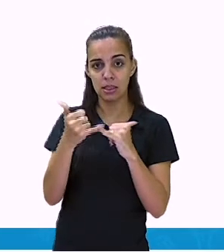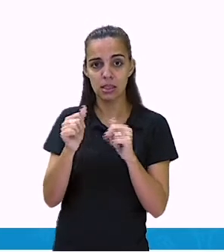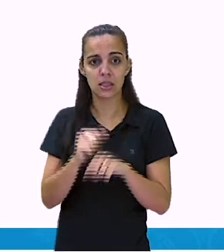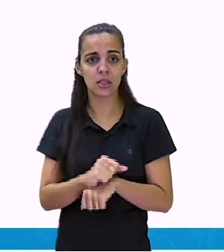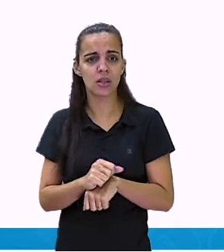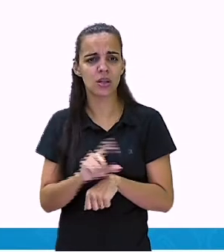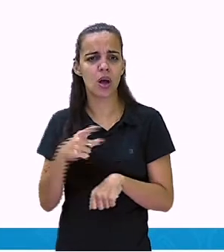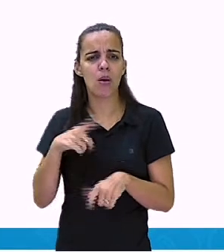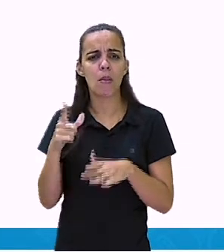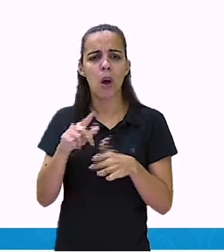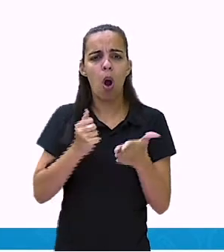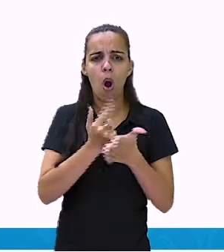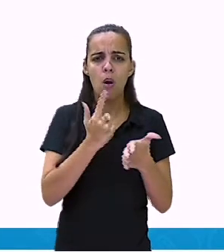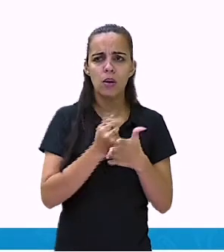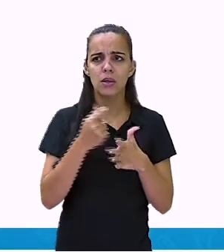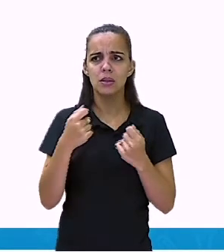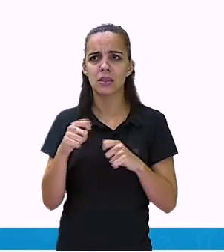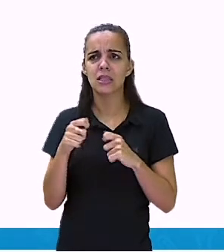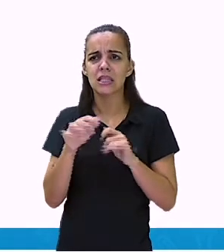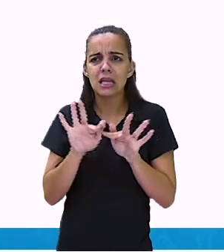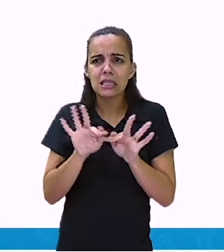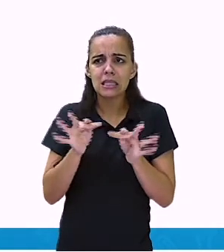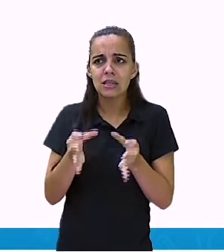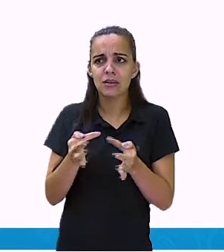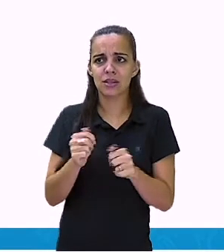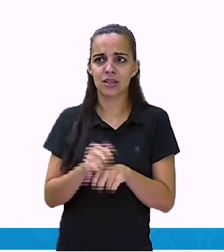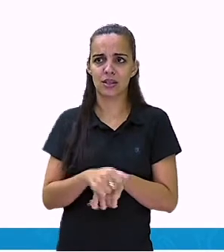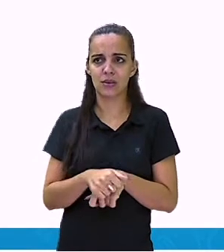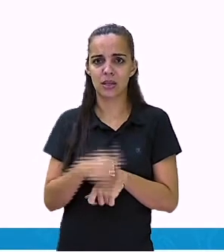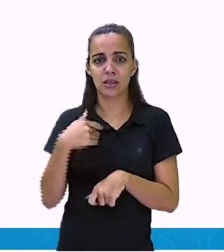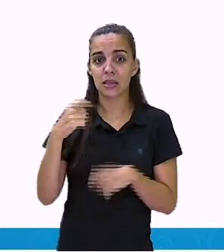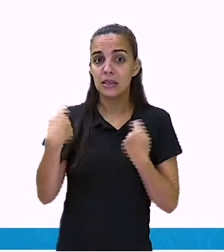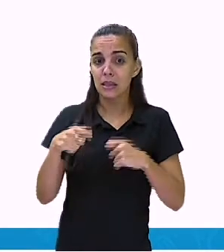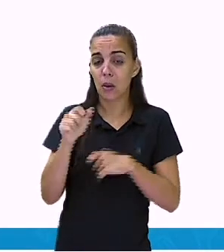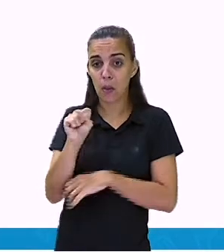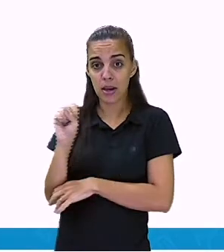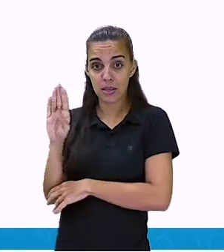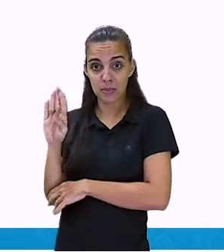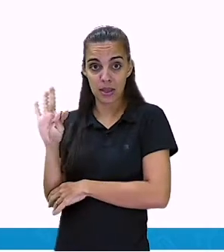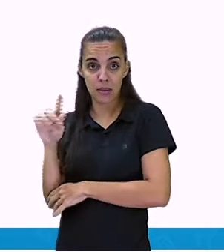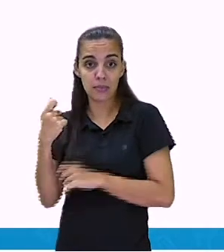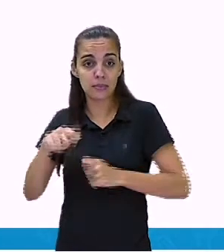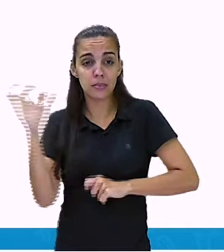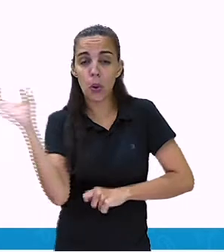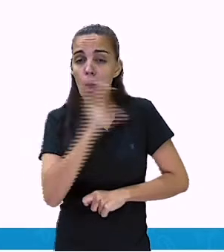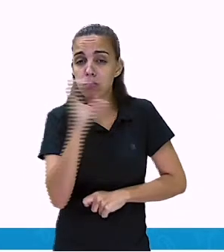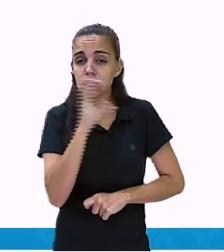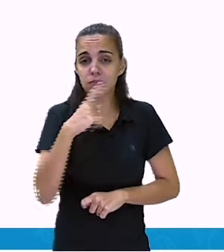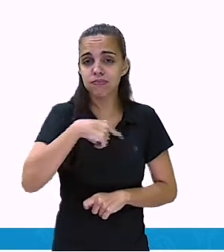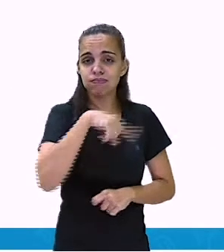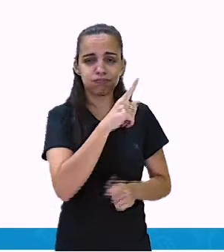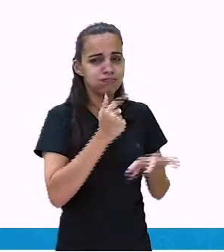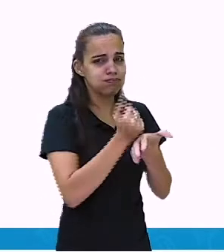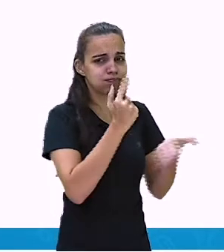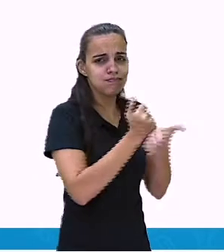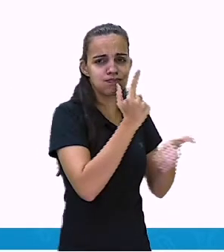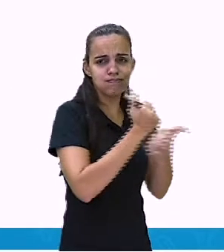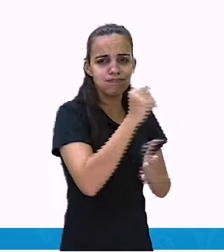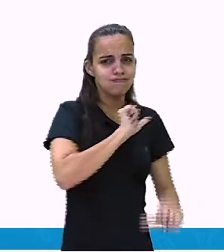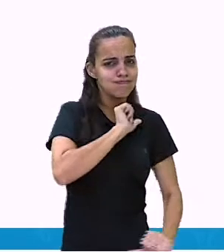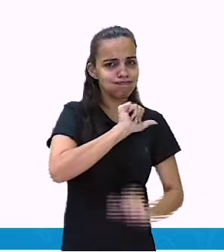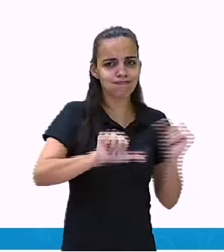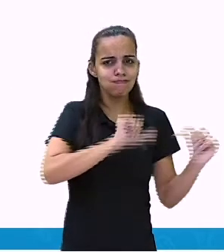Fora isso, o SBT precisa urgentemente ir às compras e renovar seu pacote